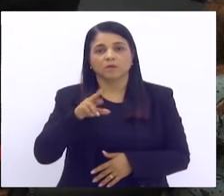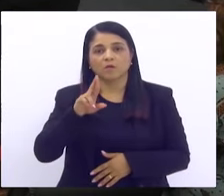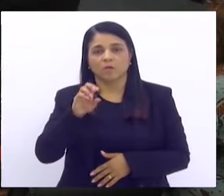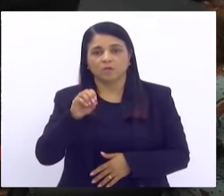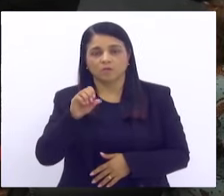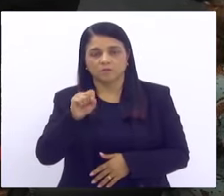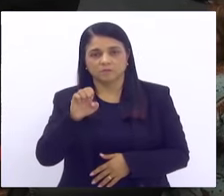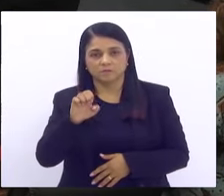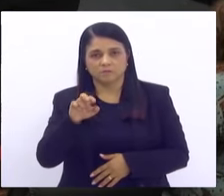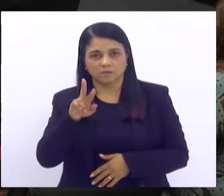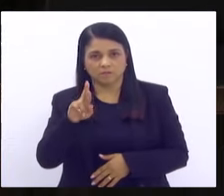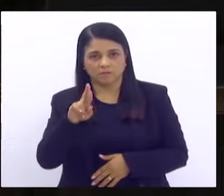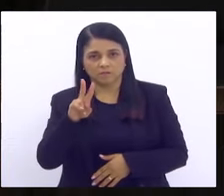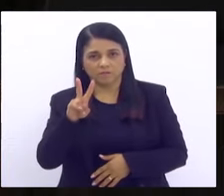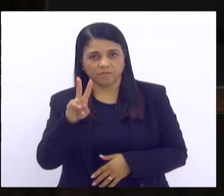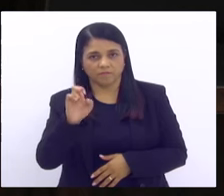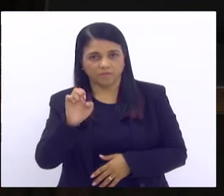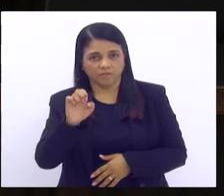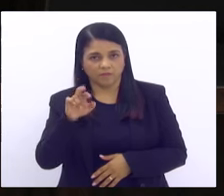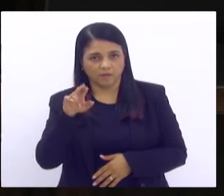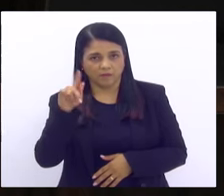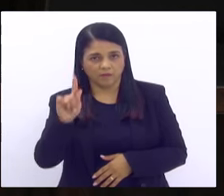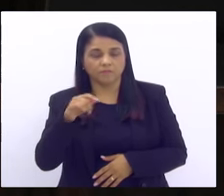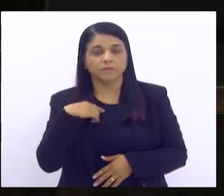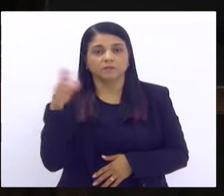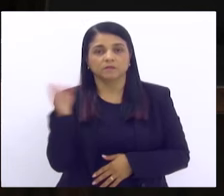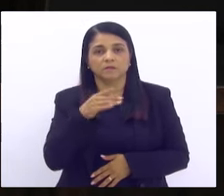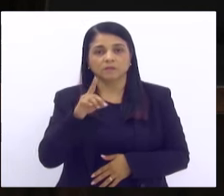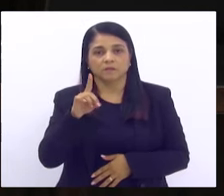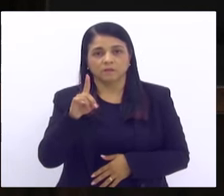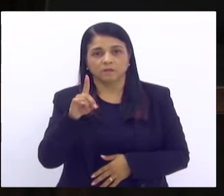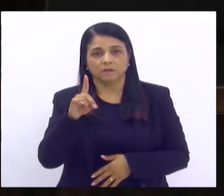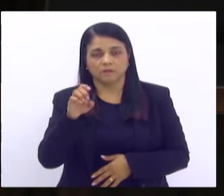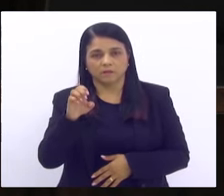Reis, deputado Dodô Deodalto.